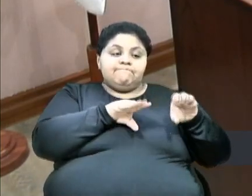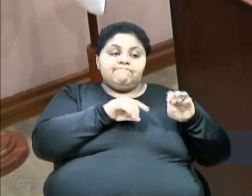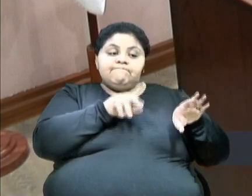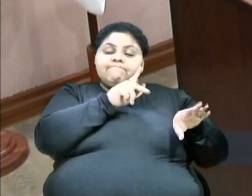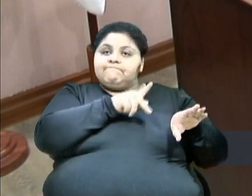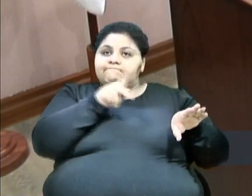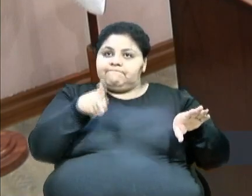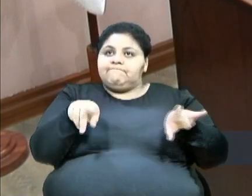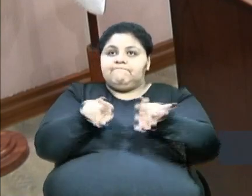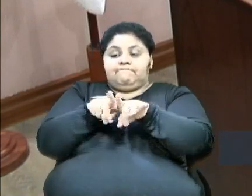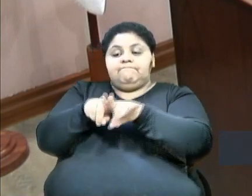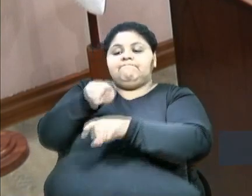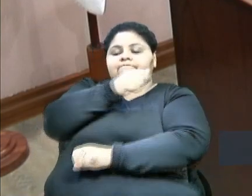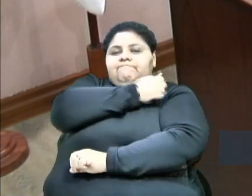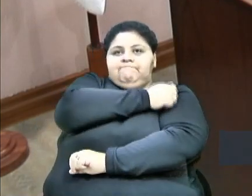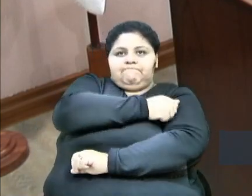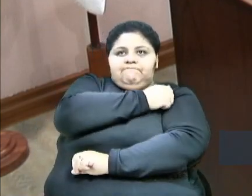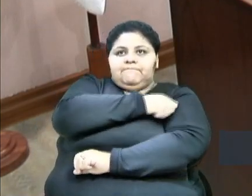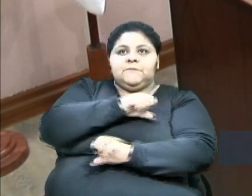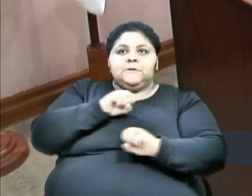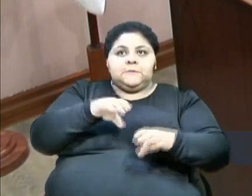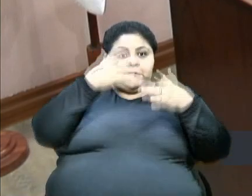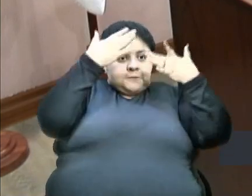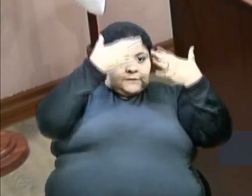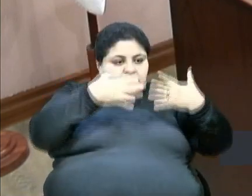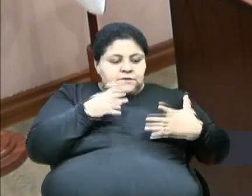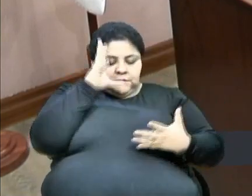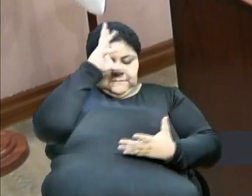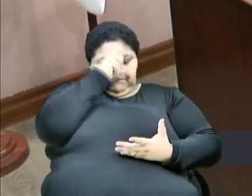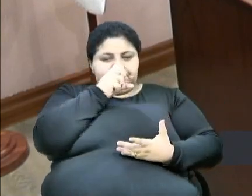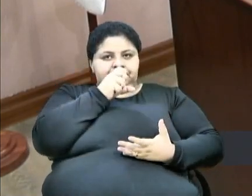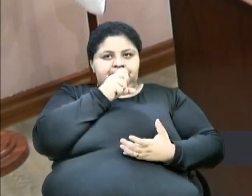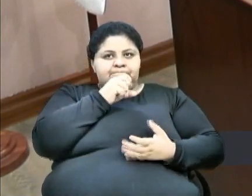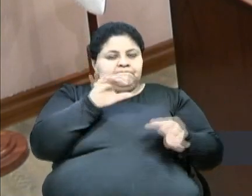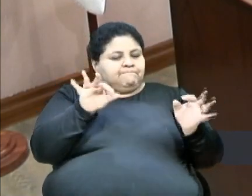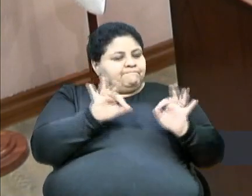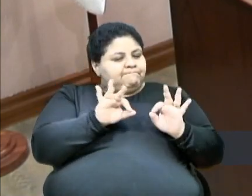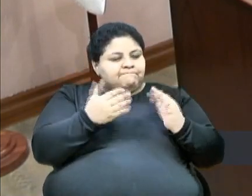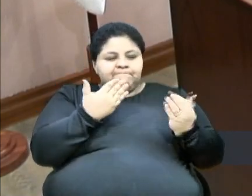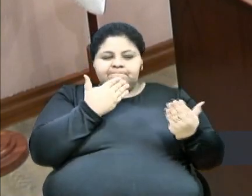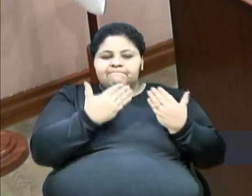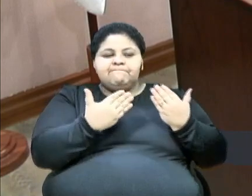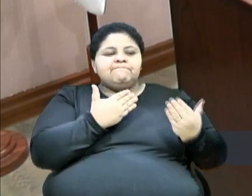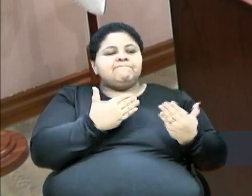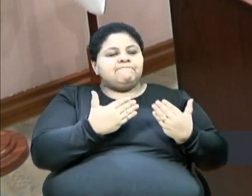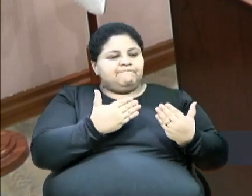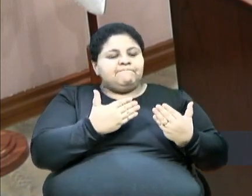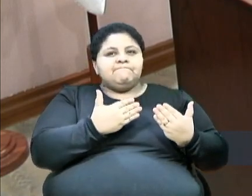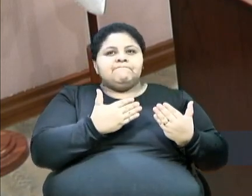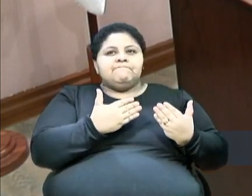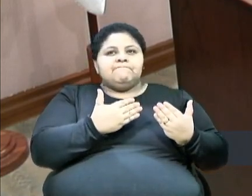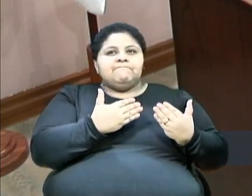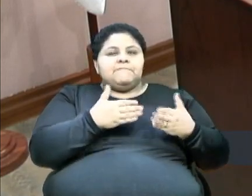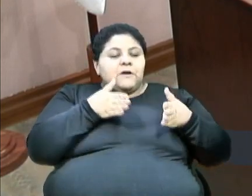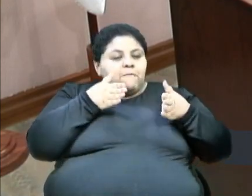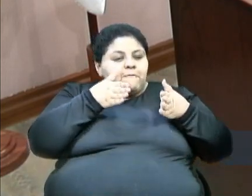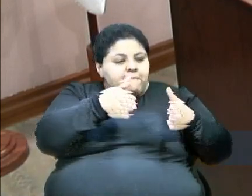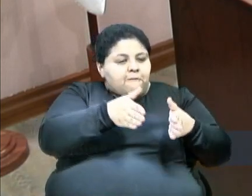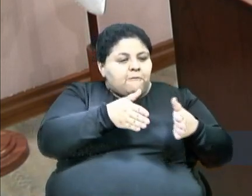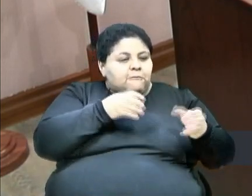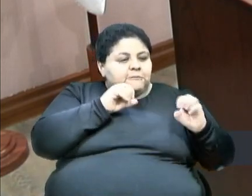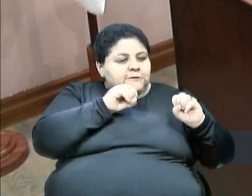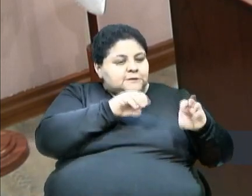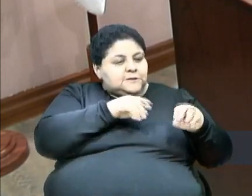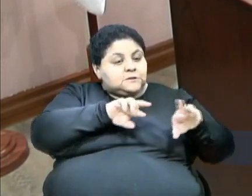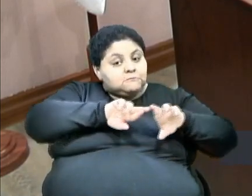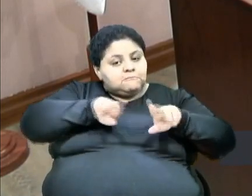os educados podem ensinar e aprender. Então, sem dúvida alguma, é uma metodologia de ensino diferente, é uma